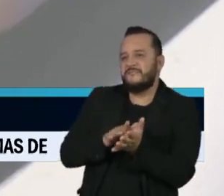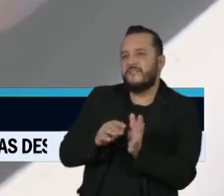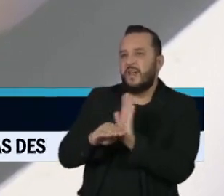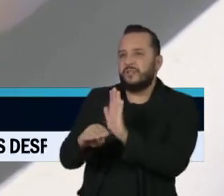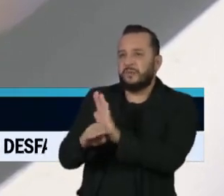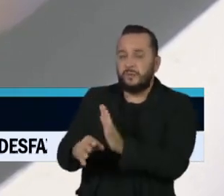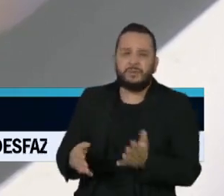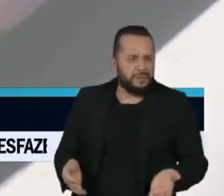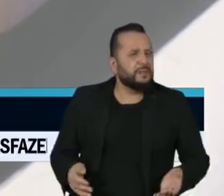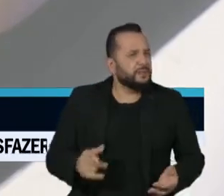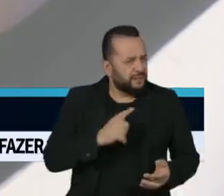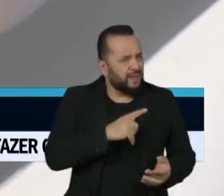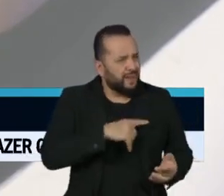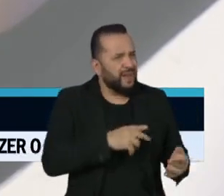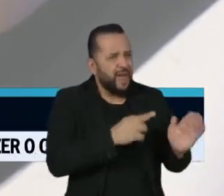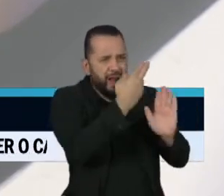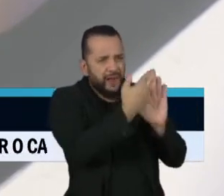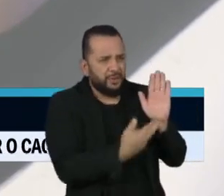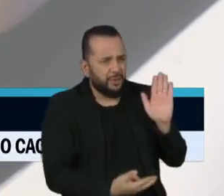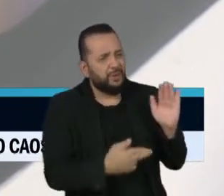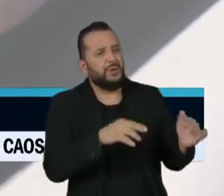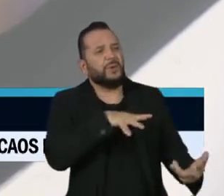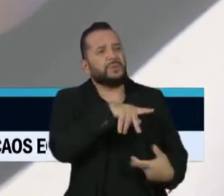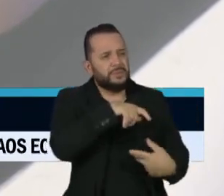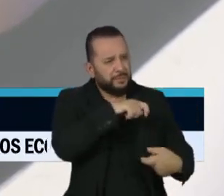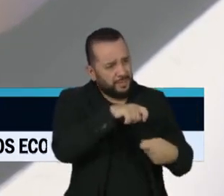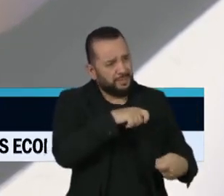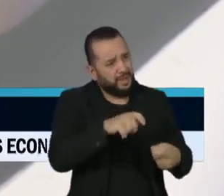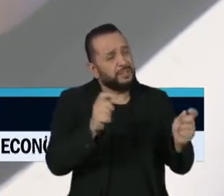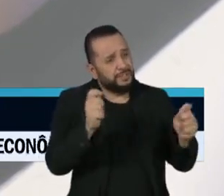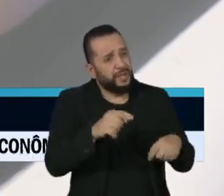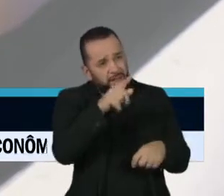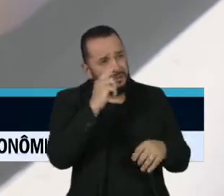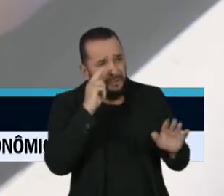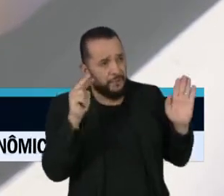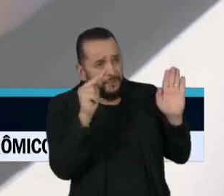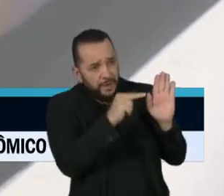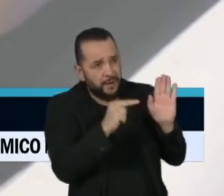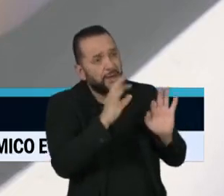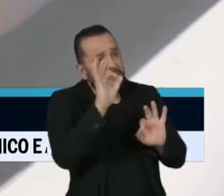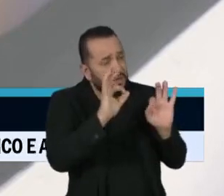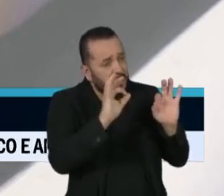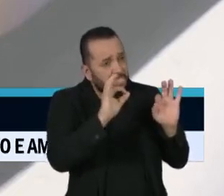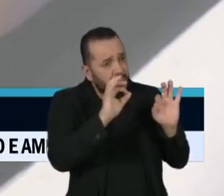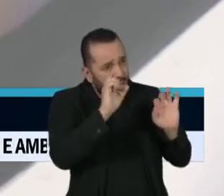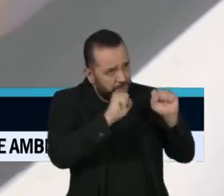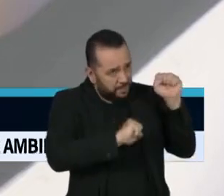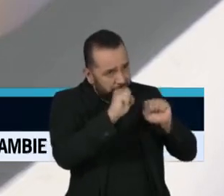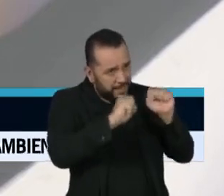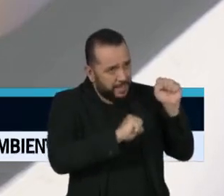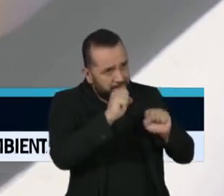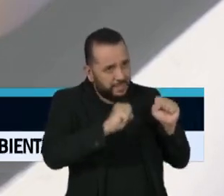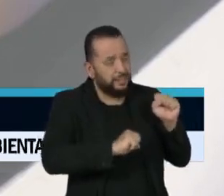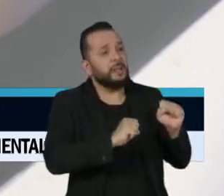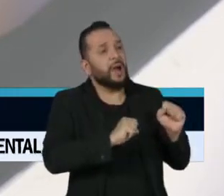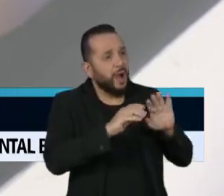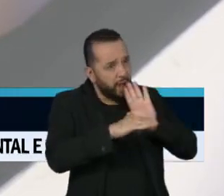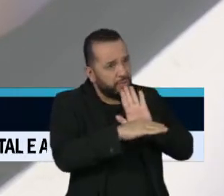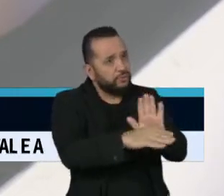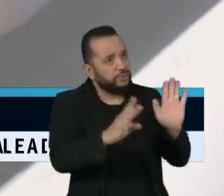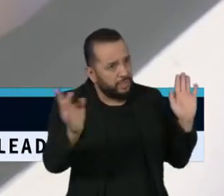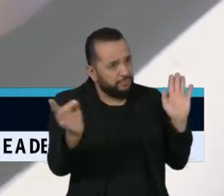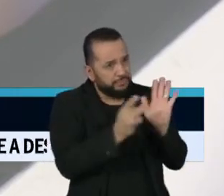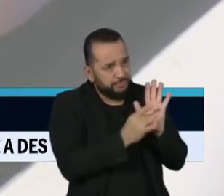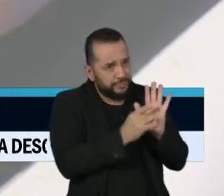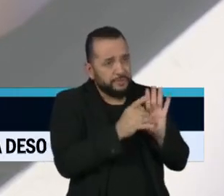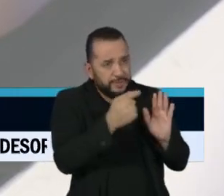relatórios de sustentabilidade, quer dizer, você pode... E, aliás, eu acho que a sociedade civil deve fazer alguns critérios de escolha. Quer